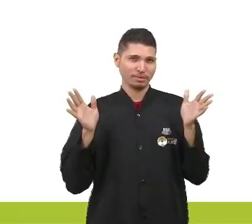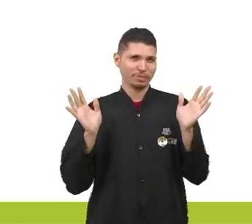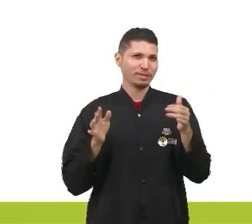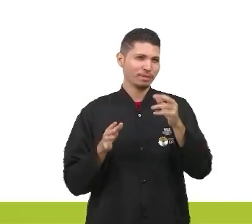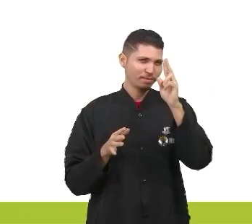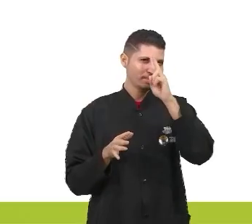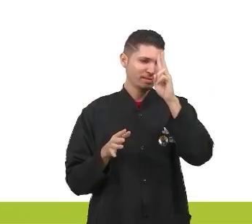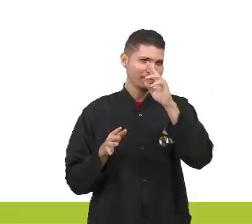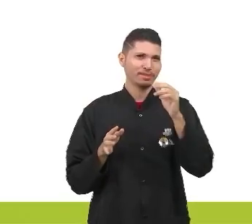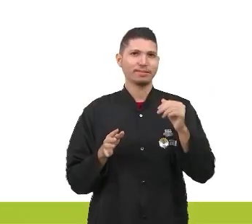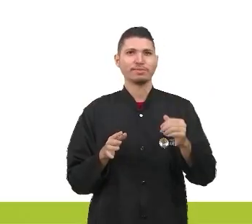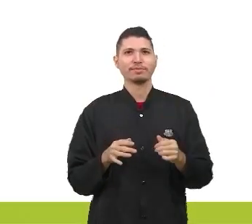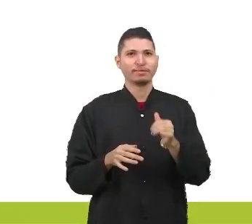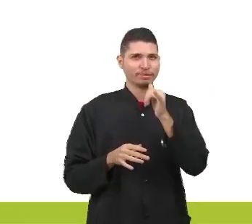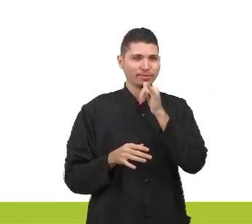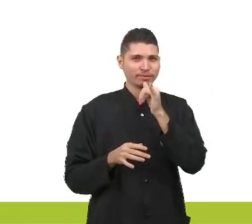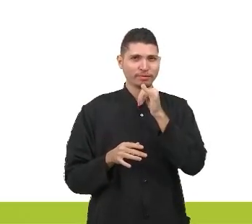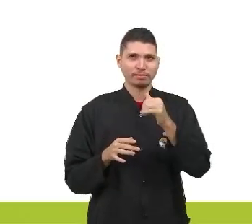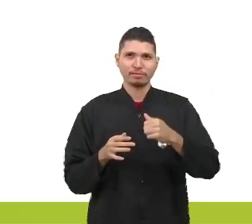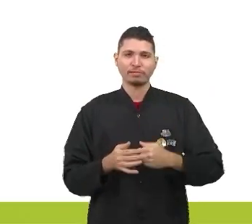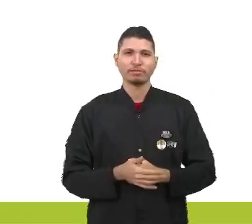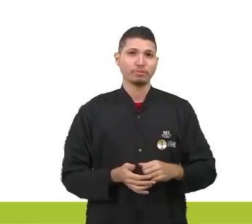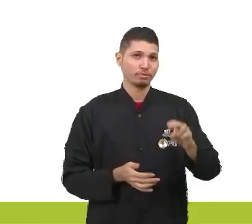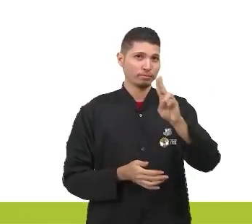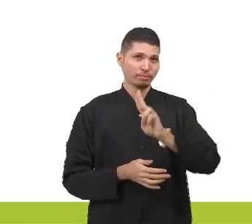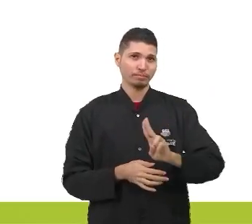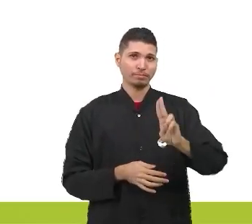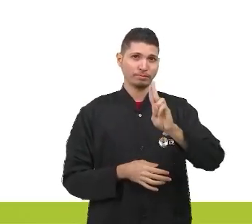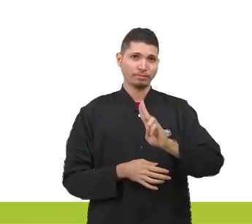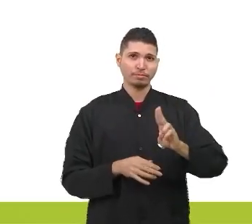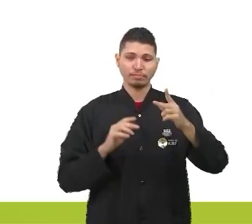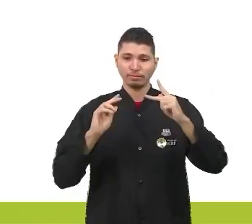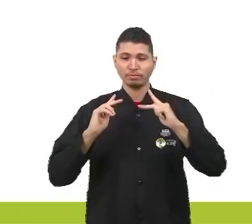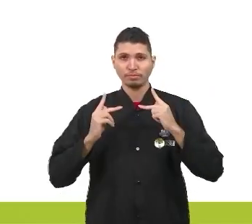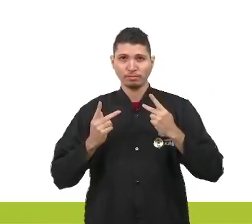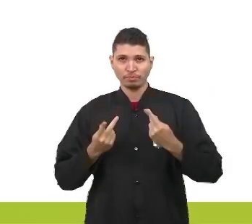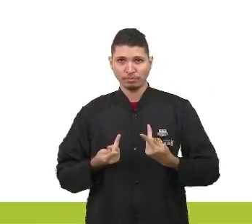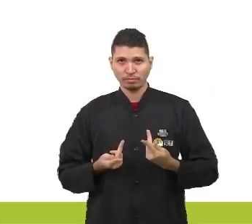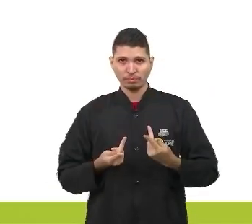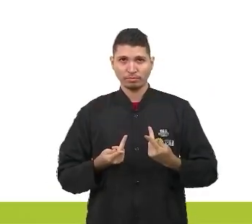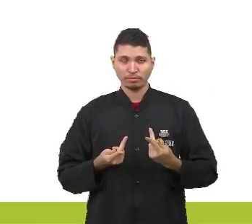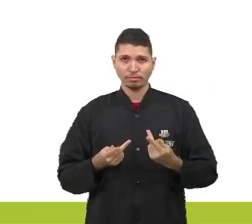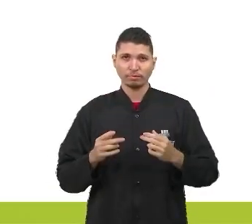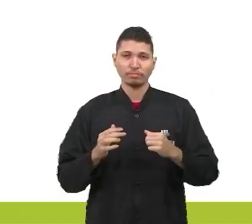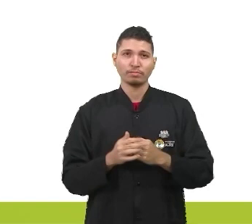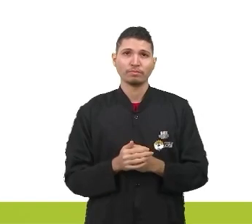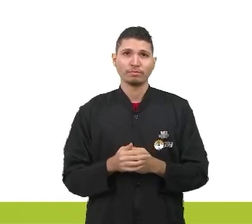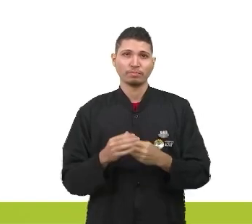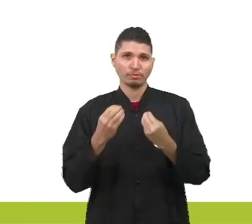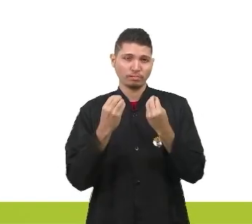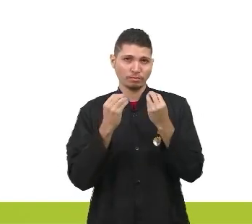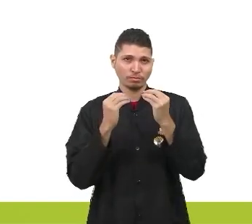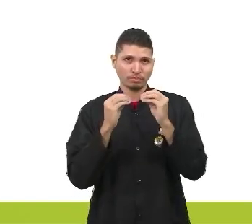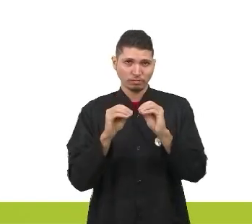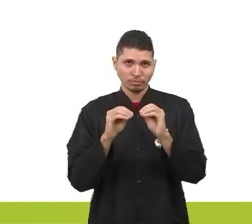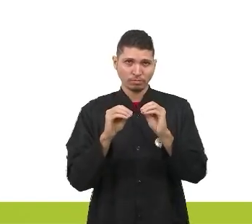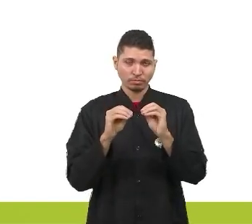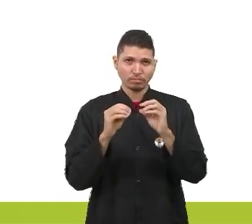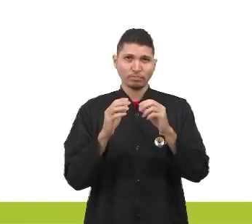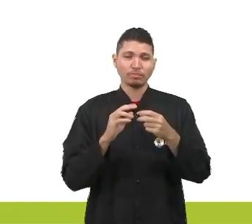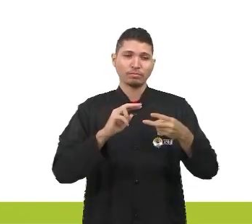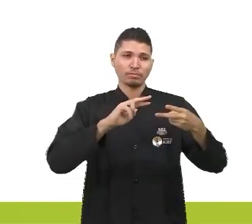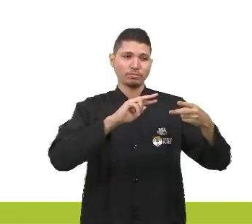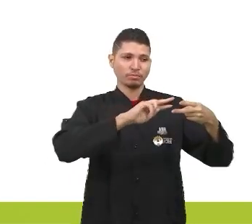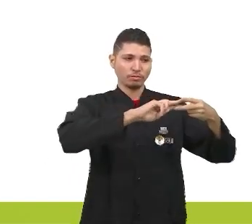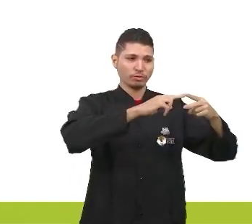porco. Então, utiliza-se seres vivos, inserindo nele informação genética de outro ser